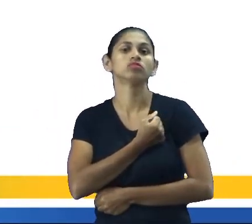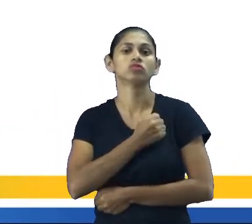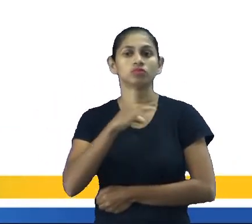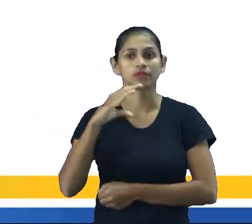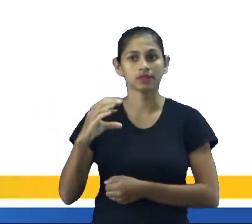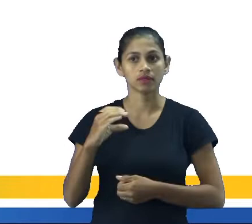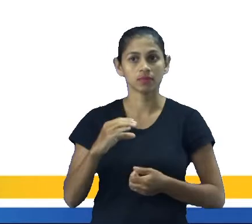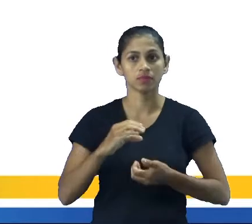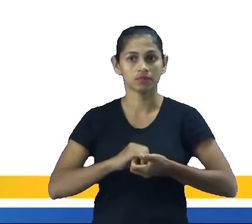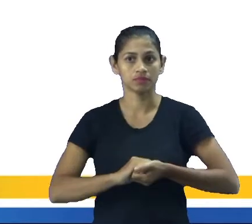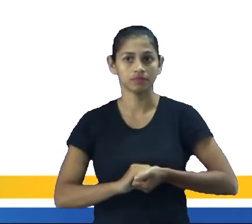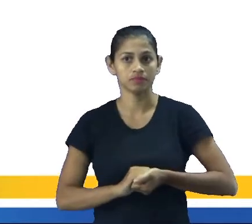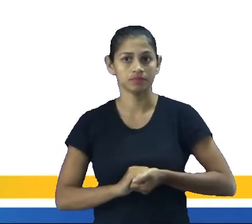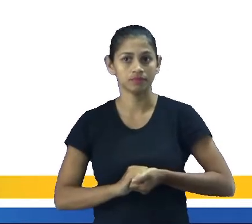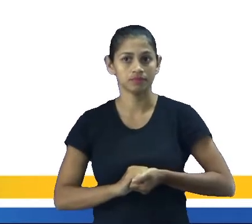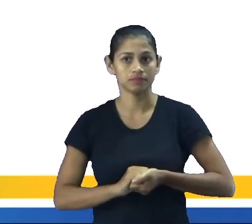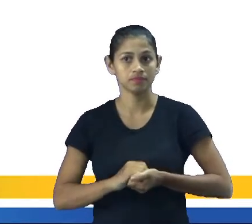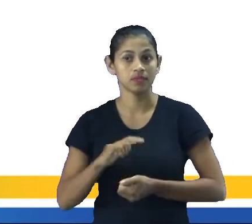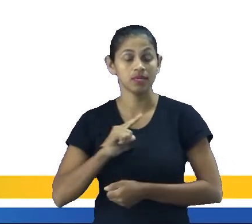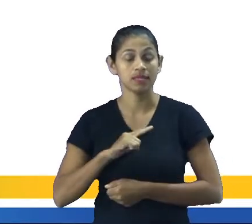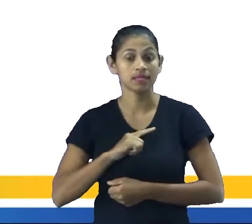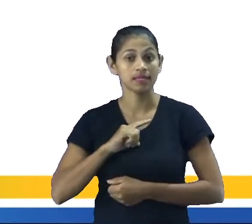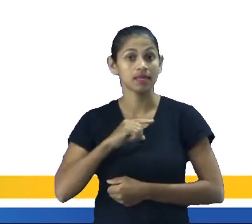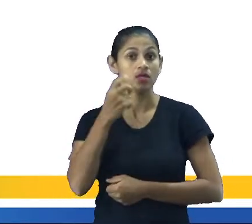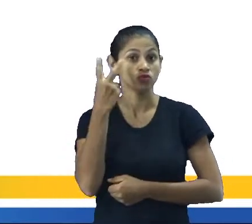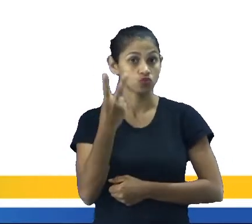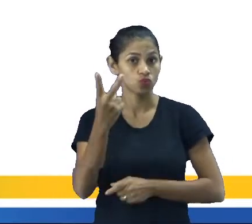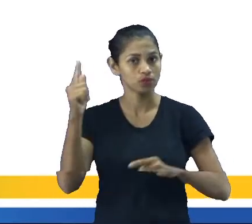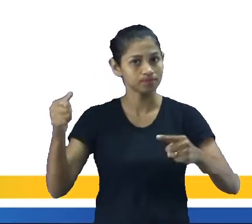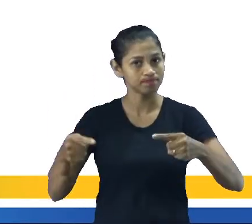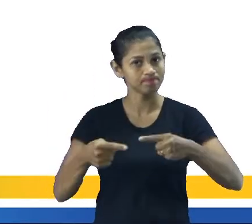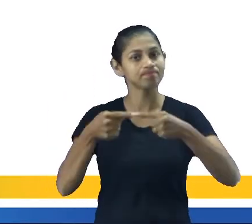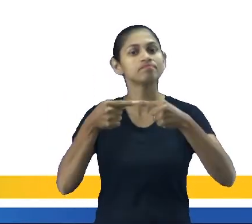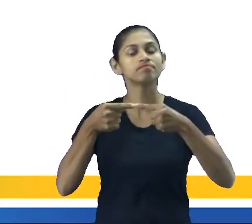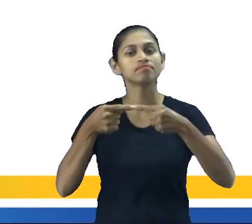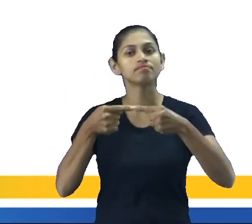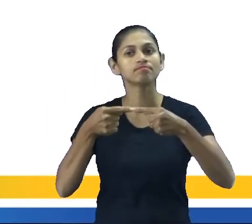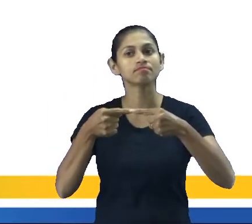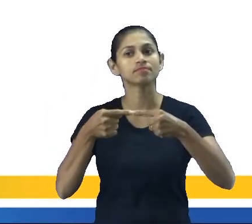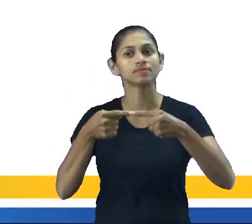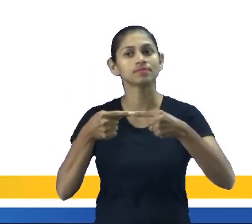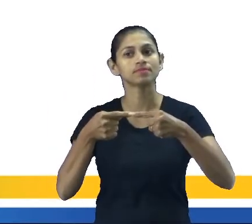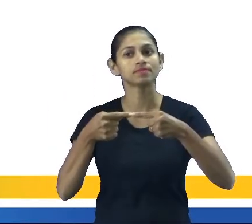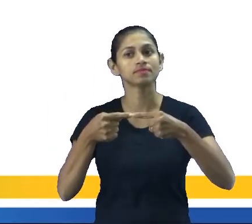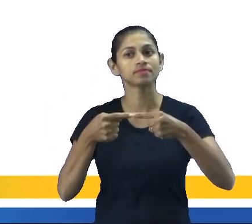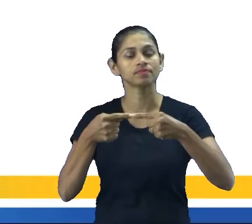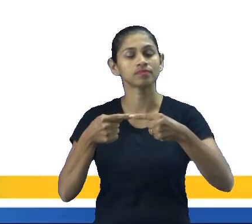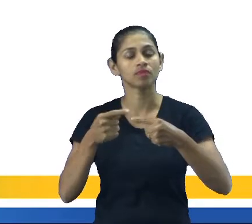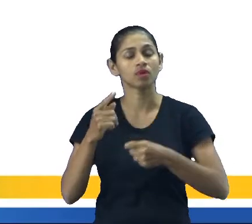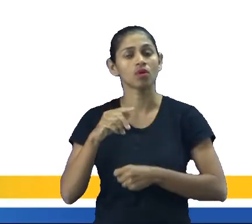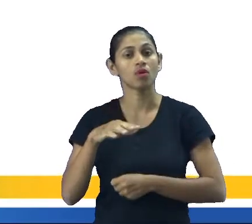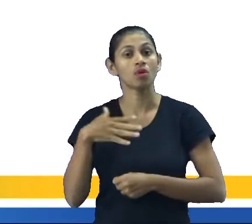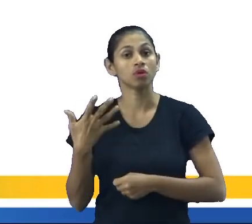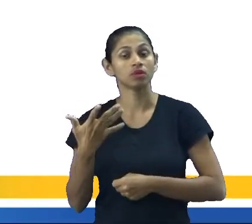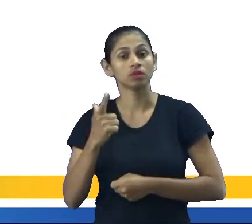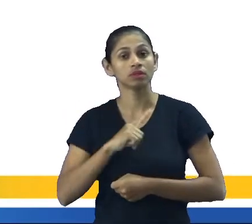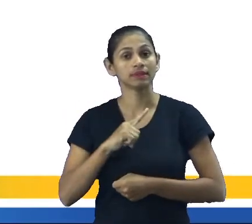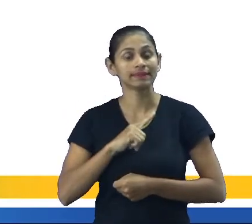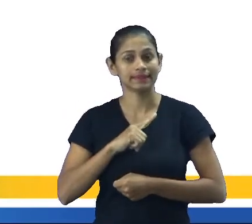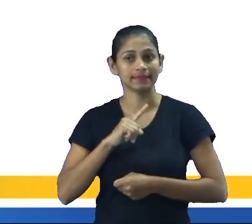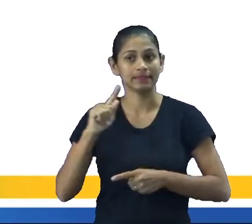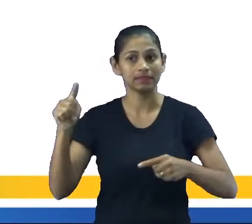prop. Aí a gente vai ter o que? A dupla ligação, Então, quando a gente tem dupla ligação, aqui a gente vai colocar